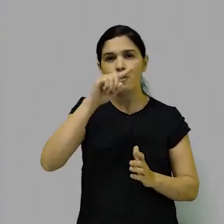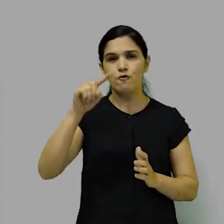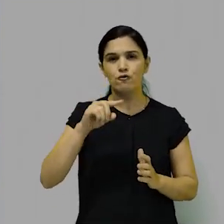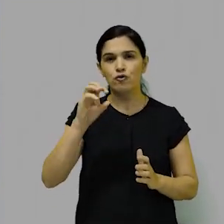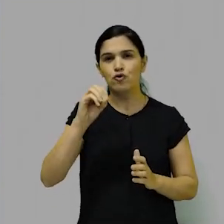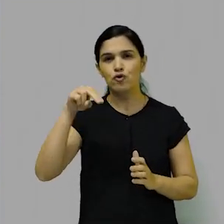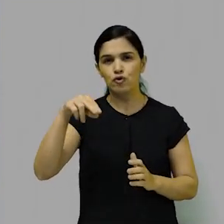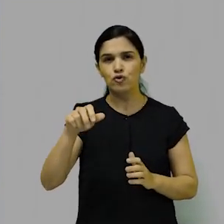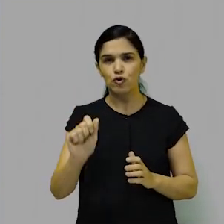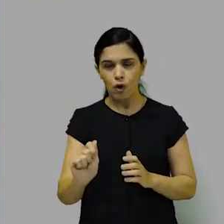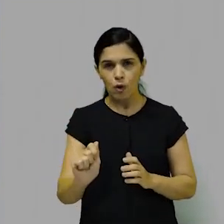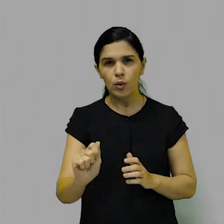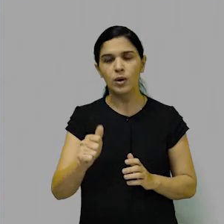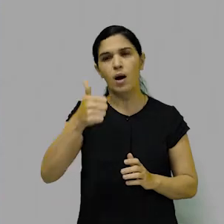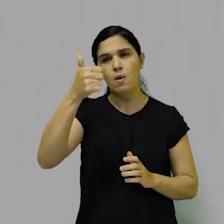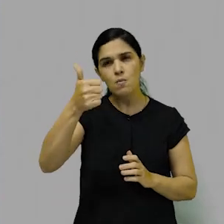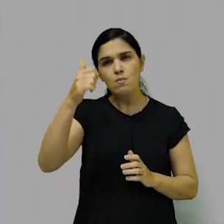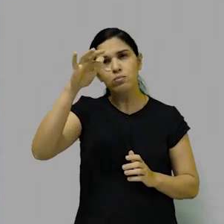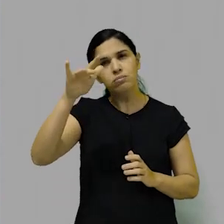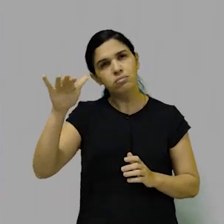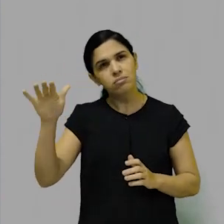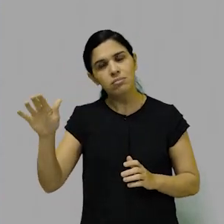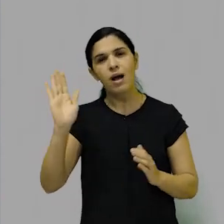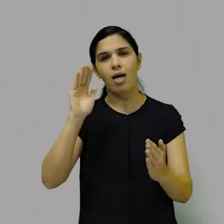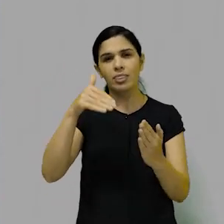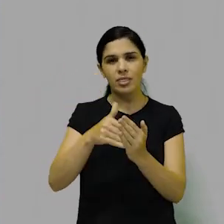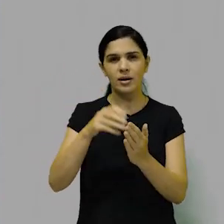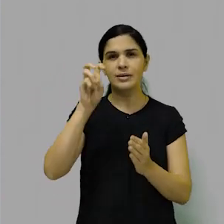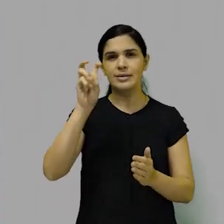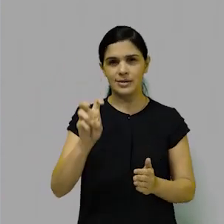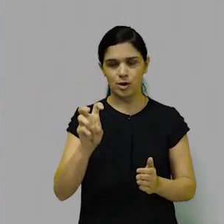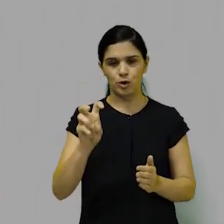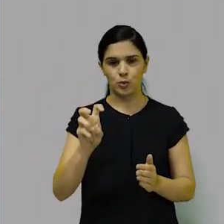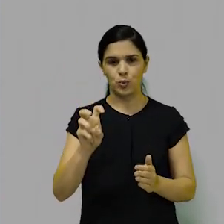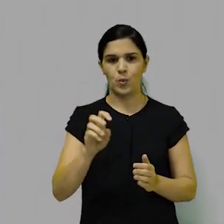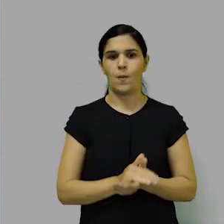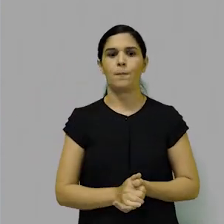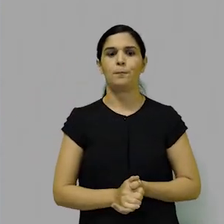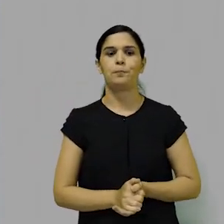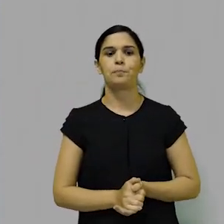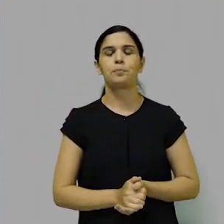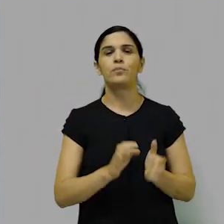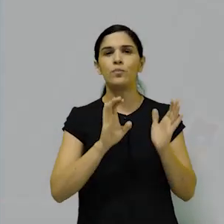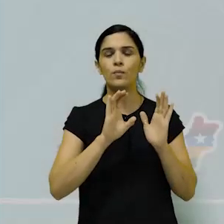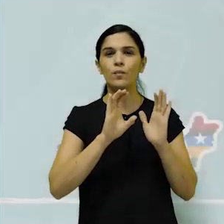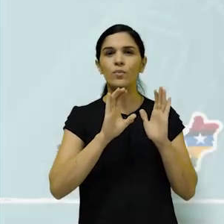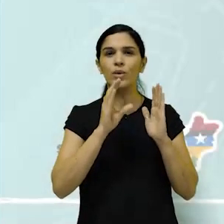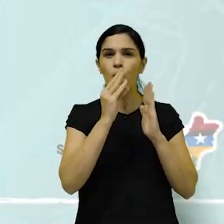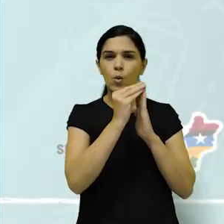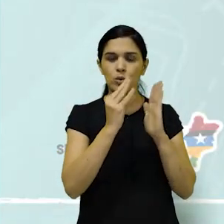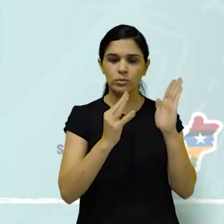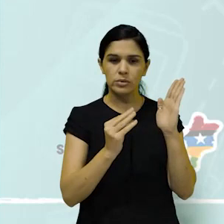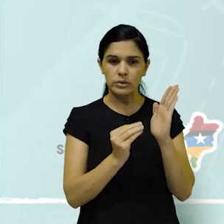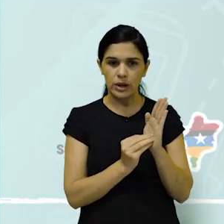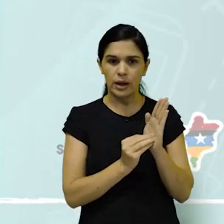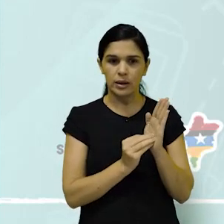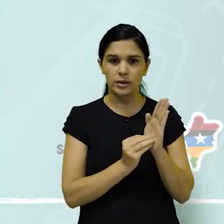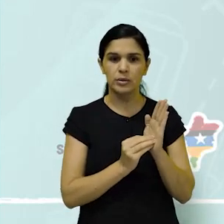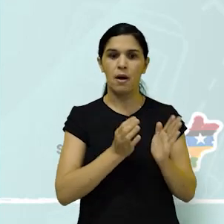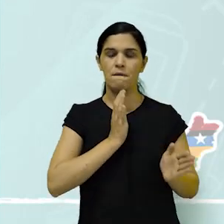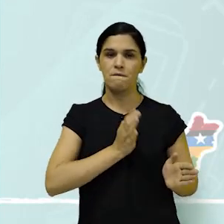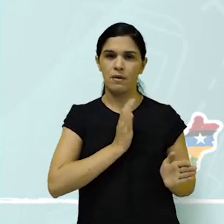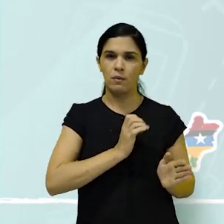4 e zona 5. Vamos lá. Conceito. A frequência cardíaca é